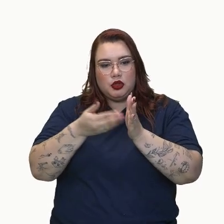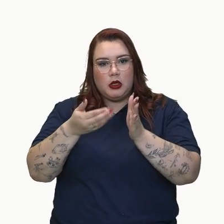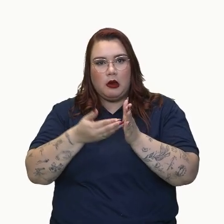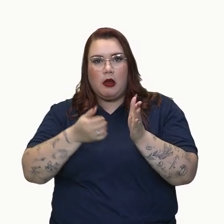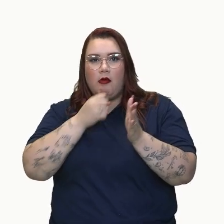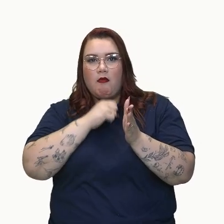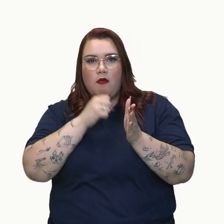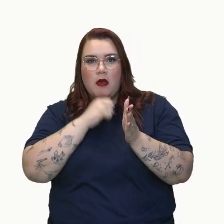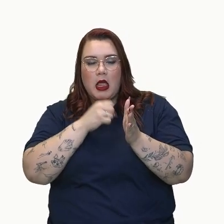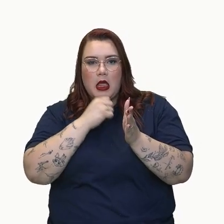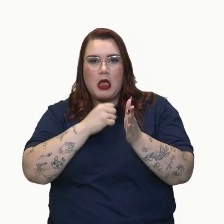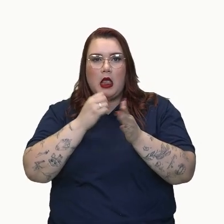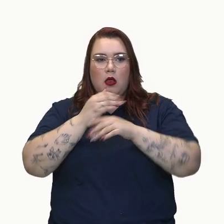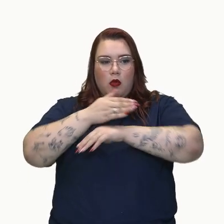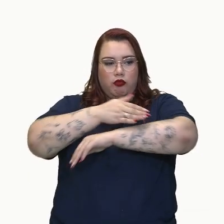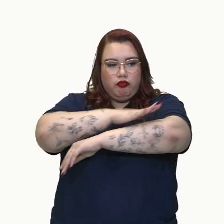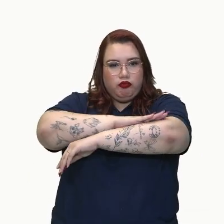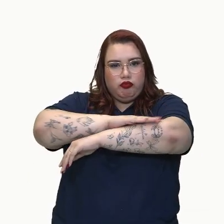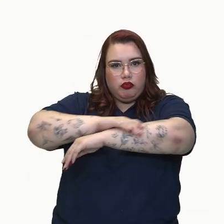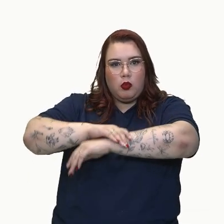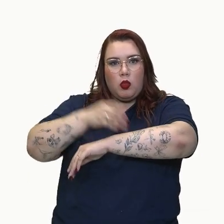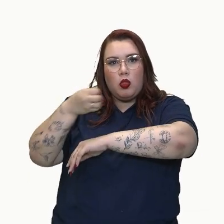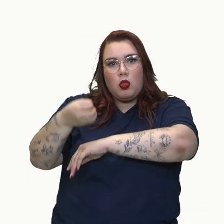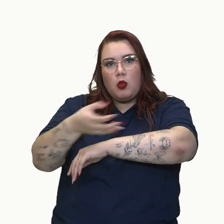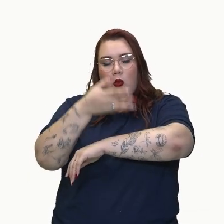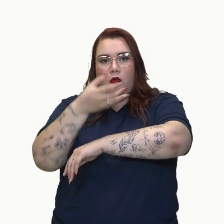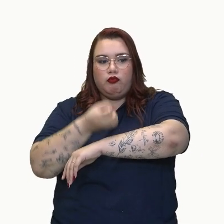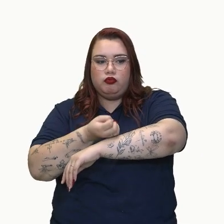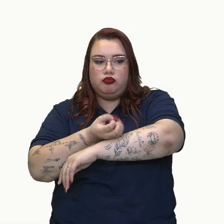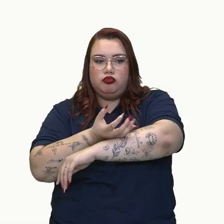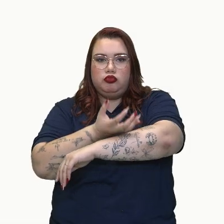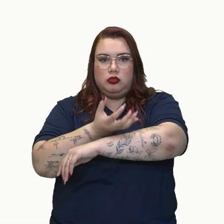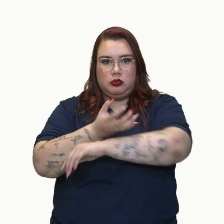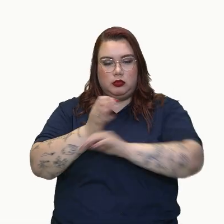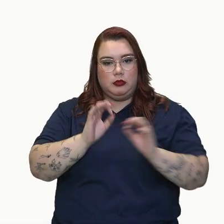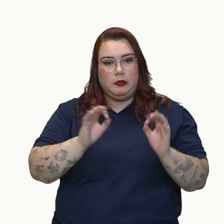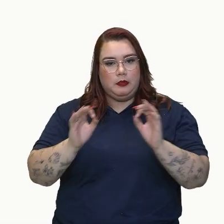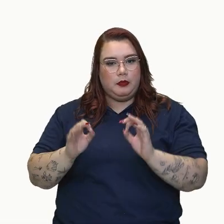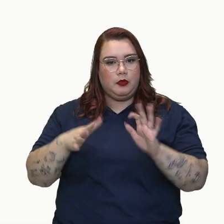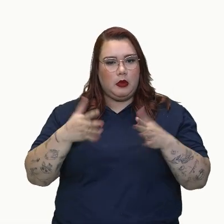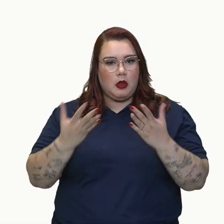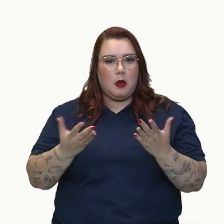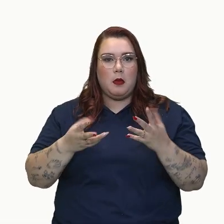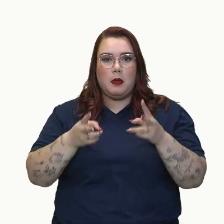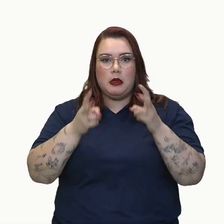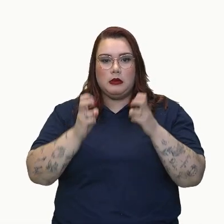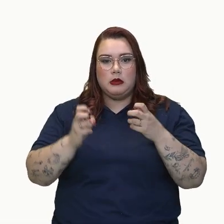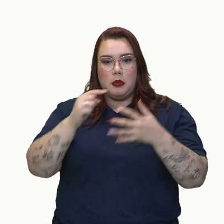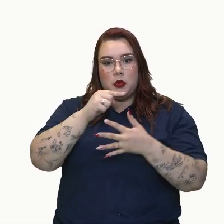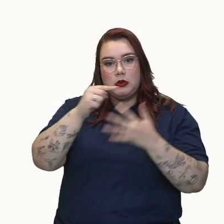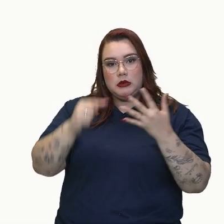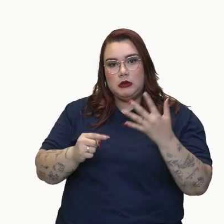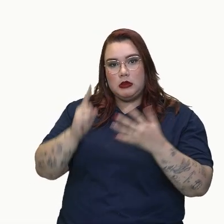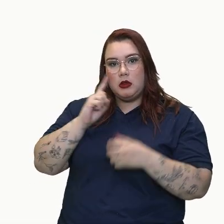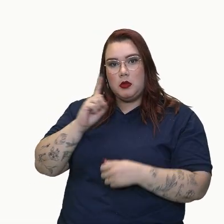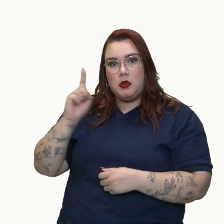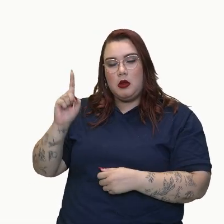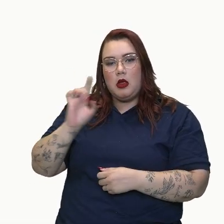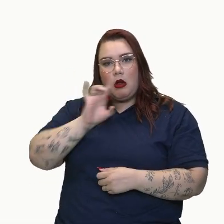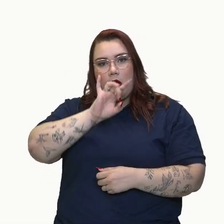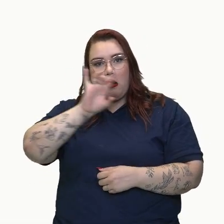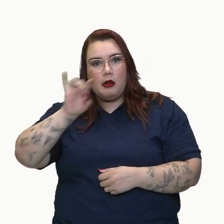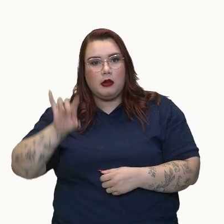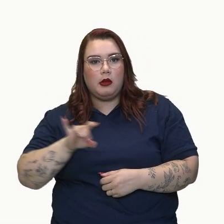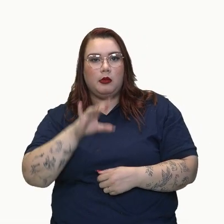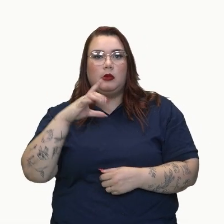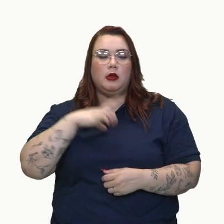novos tecidos. Então note a importância de cada uma dessas, né?